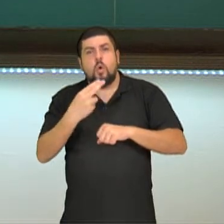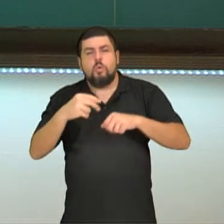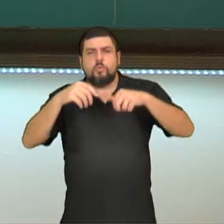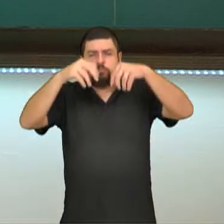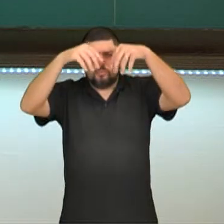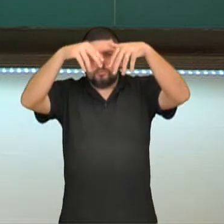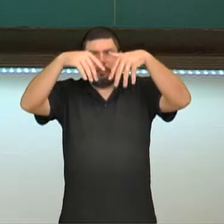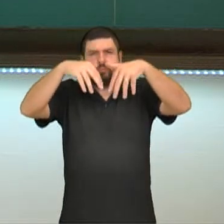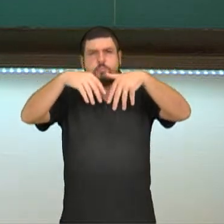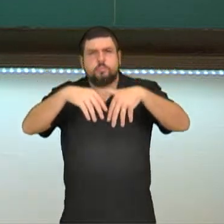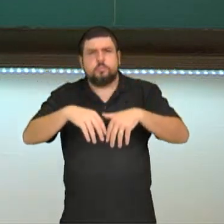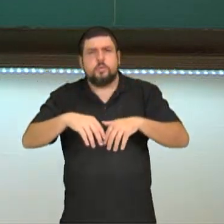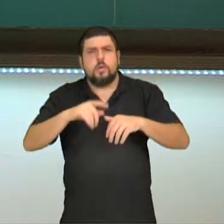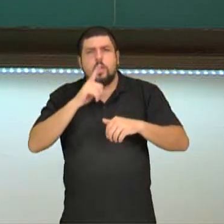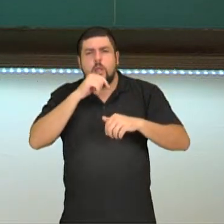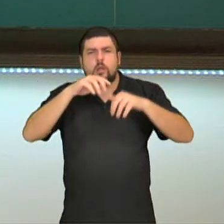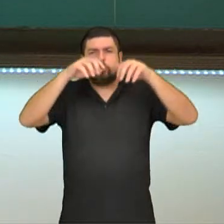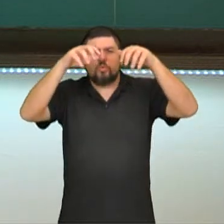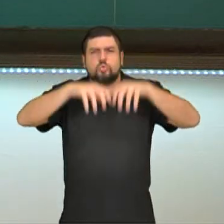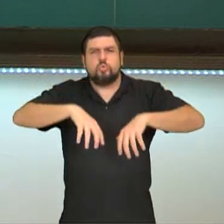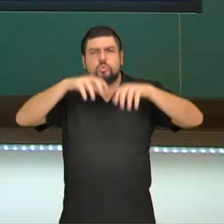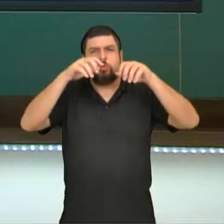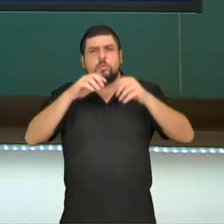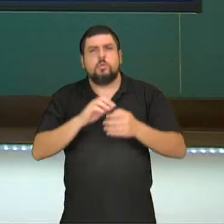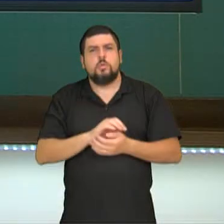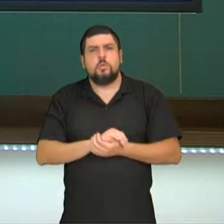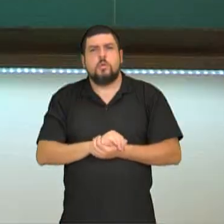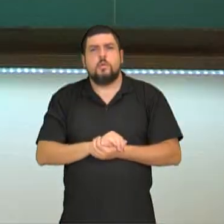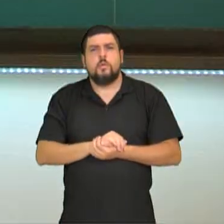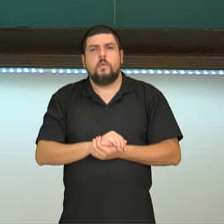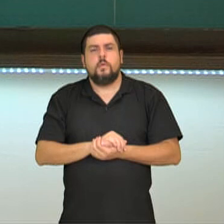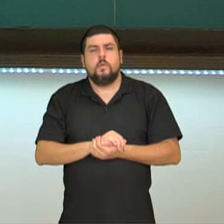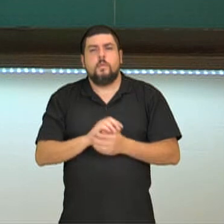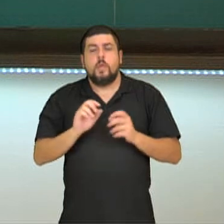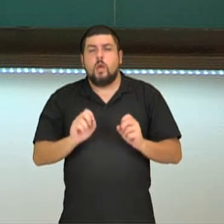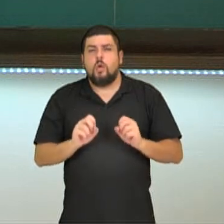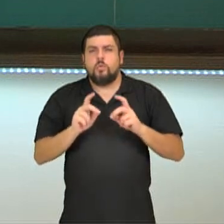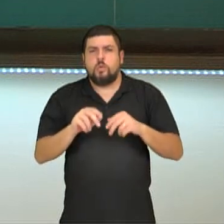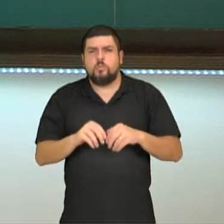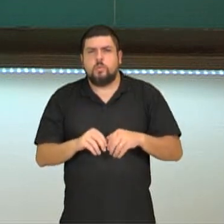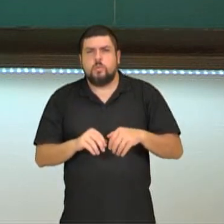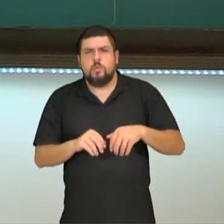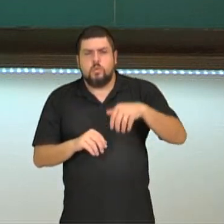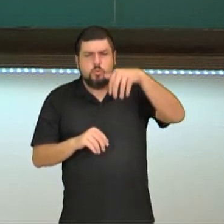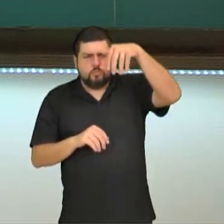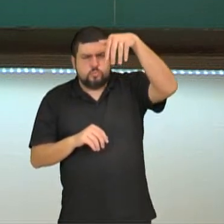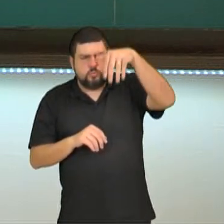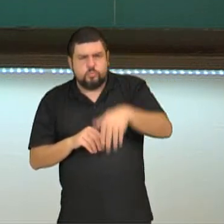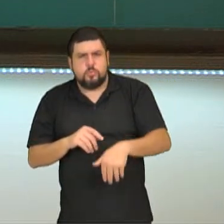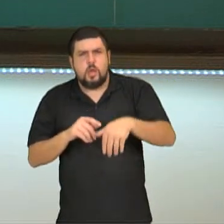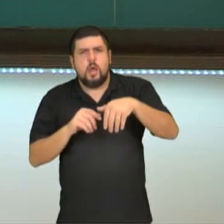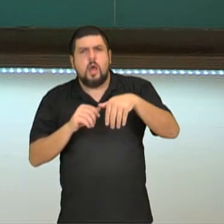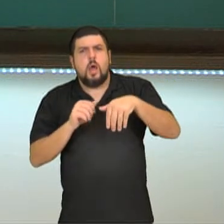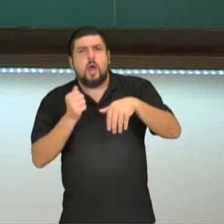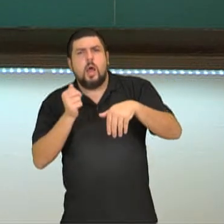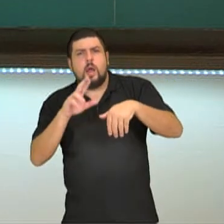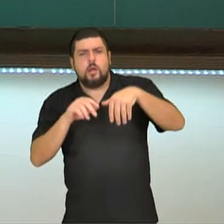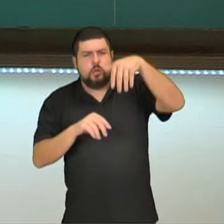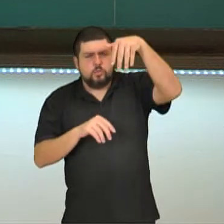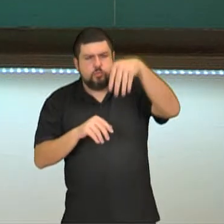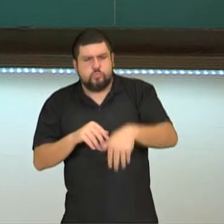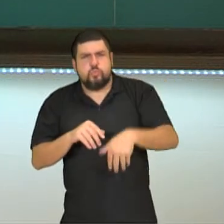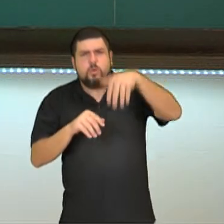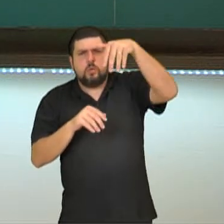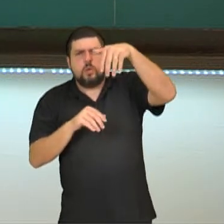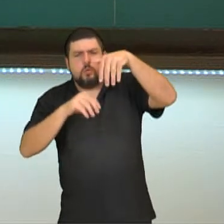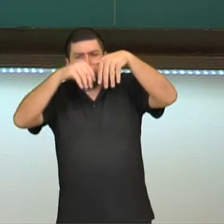chão em forma de líquido. E quando isso ocorre, quando ela cai, fica atritando com essa corrente de ar, vai formando eletrização